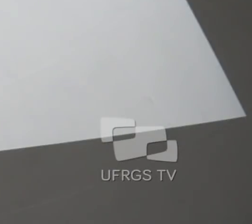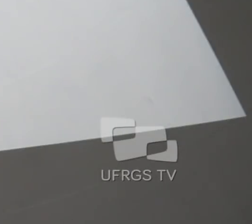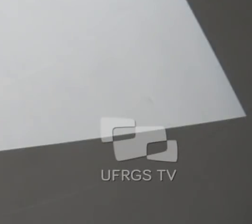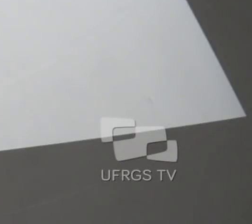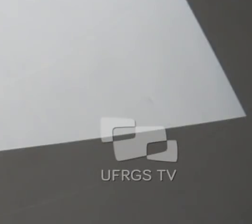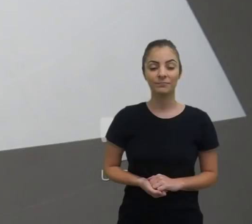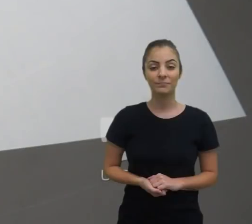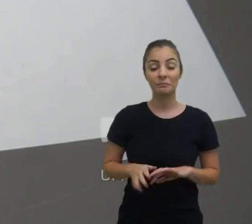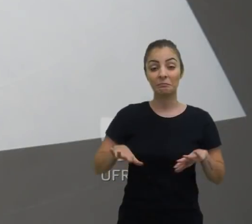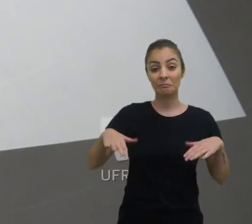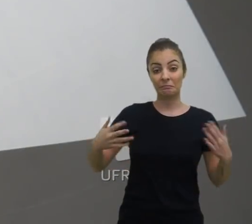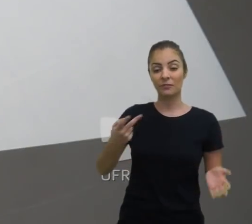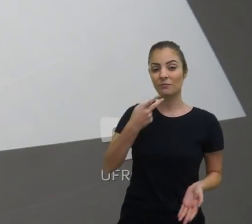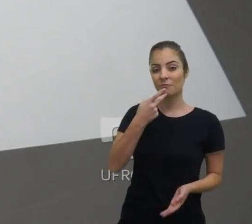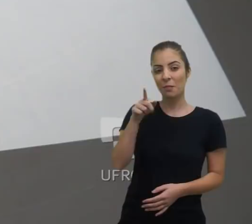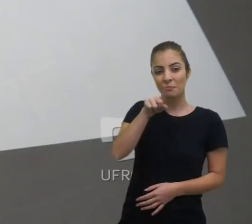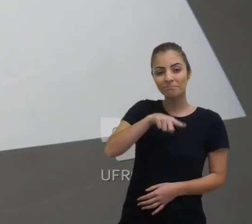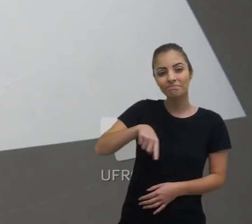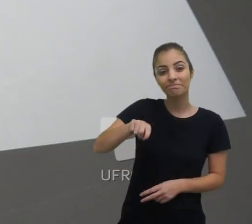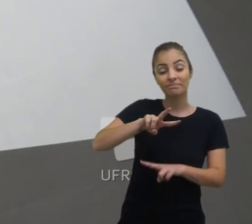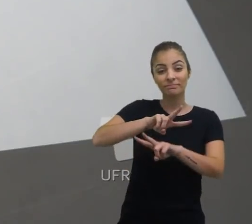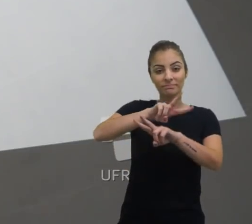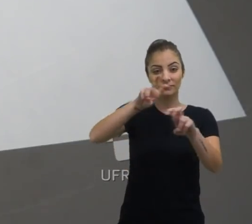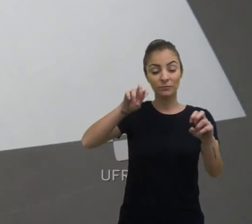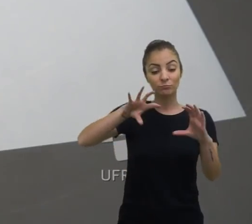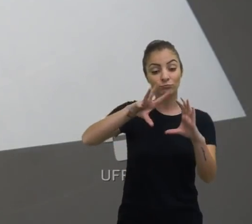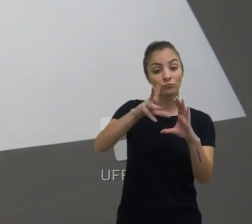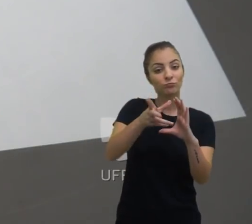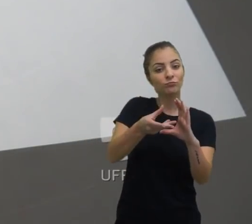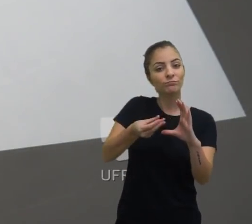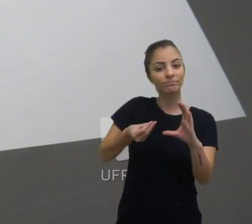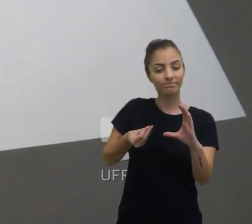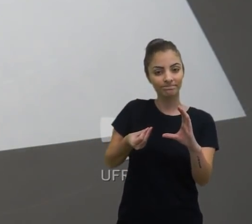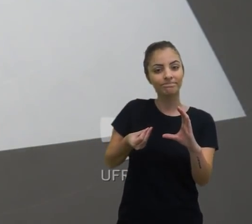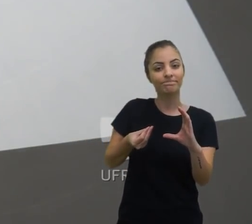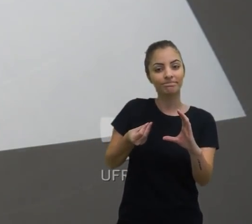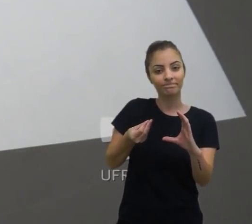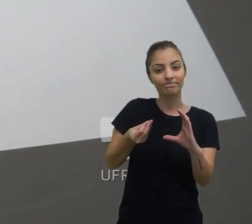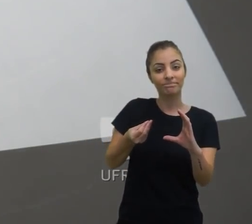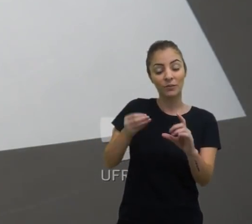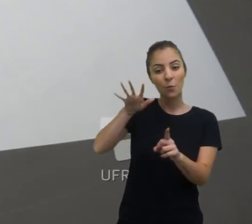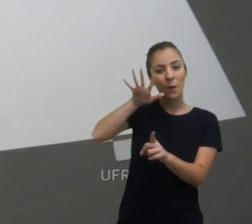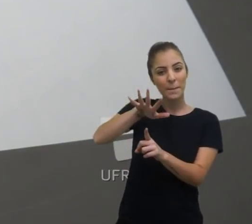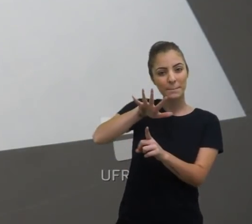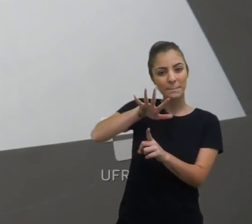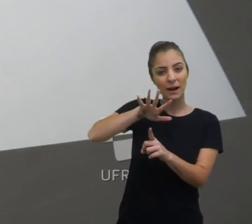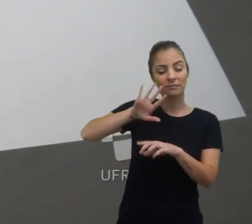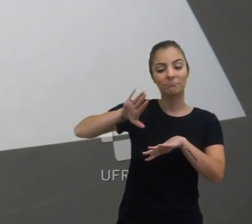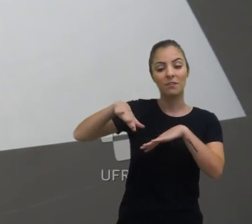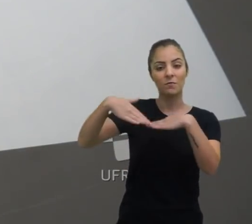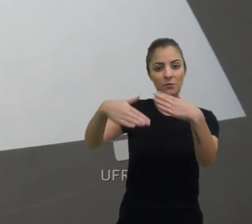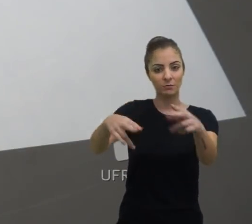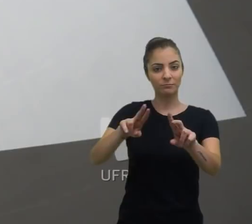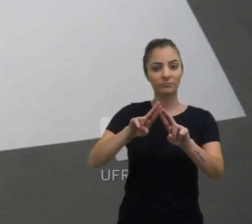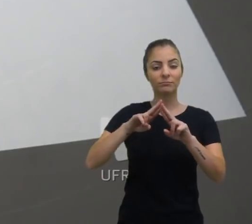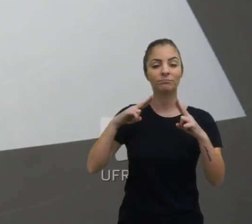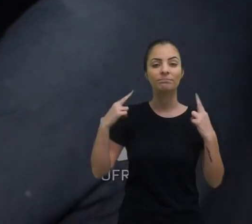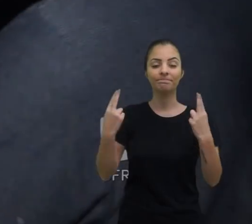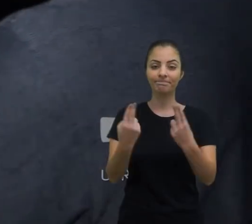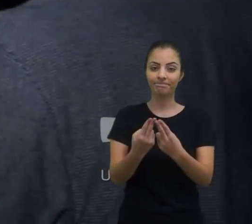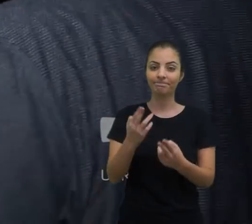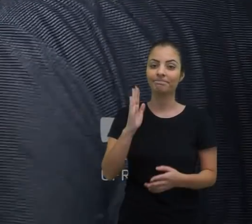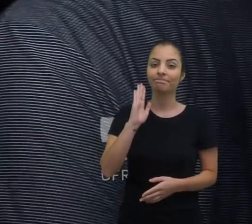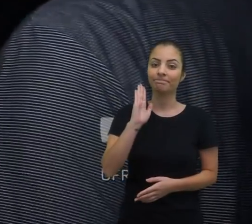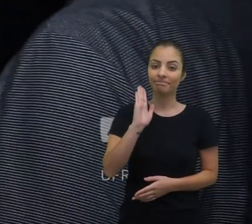Então, eu vou falar aqui para vocês sobre buracos negros supermassivos e seu impacto na evolução do universo.